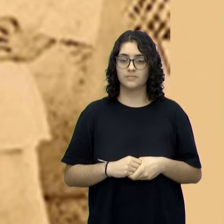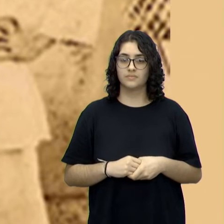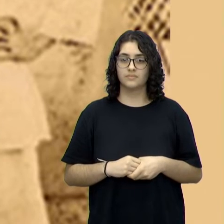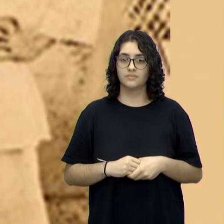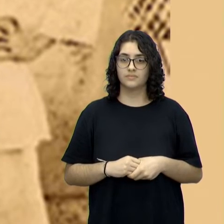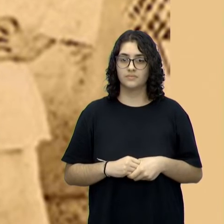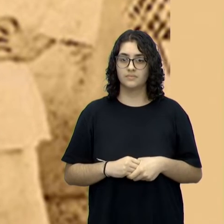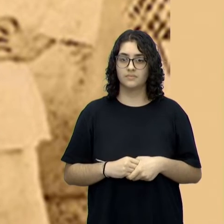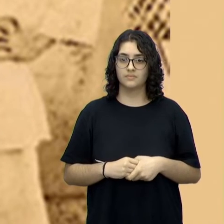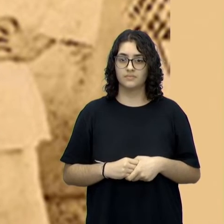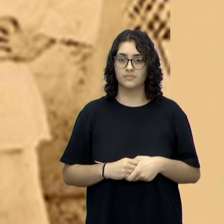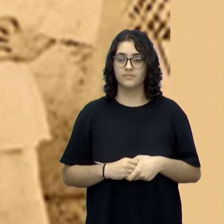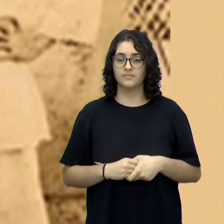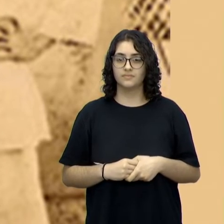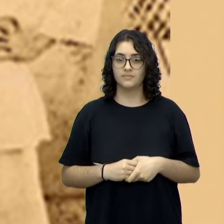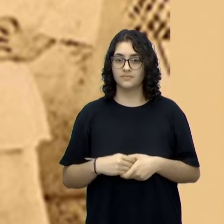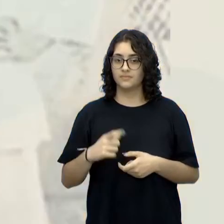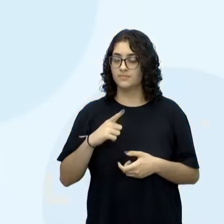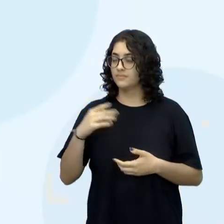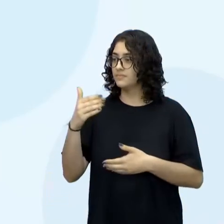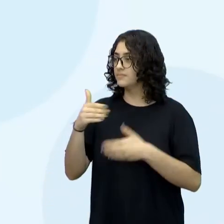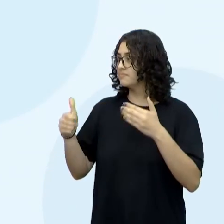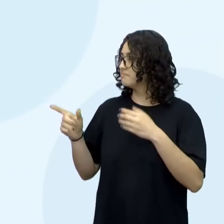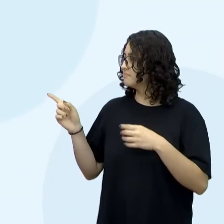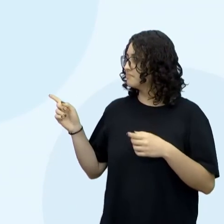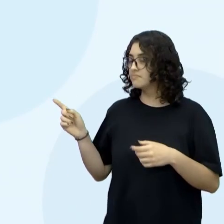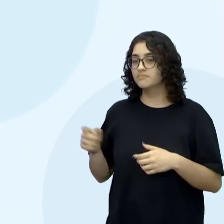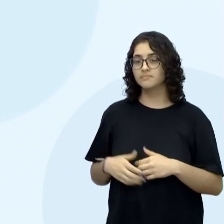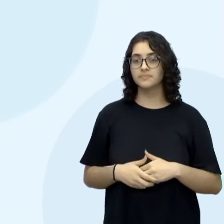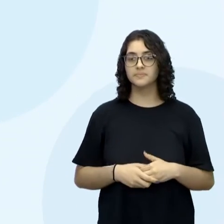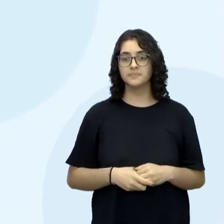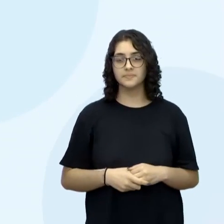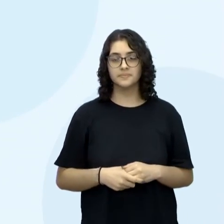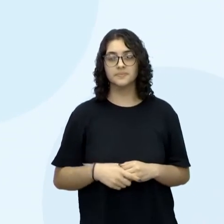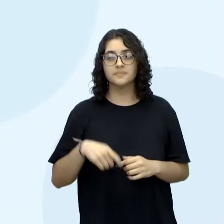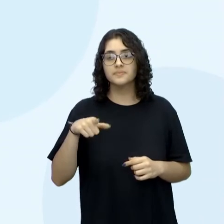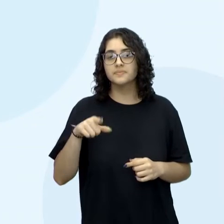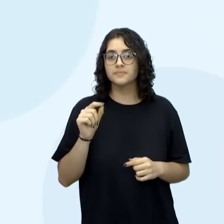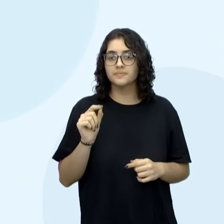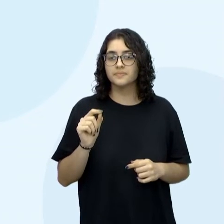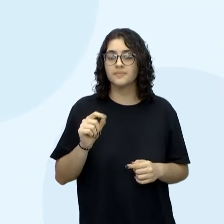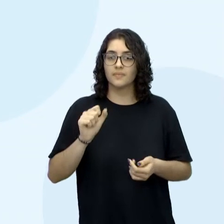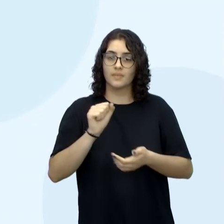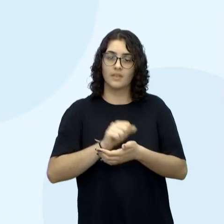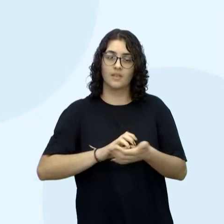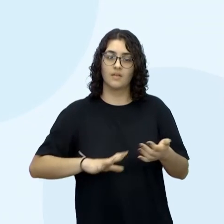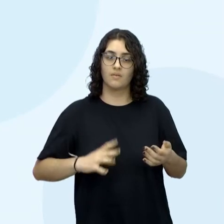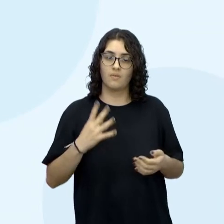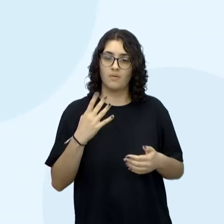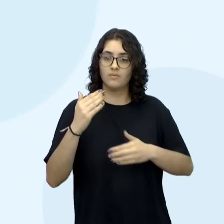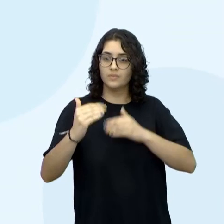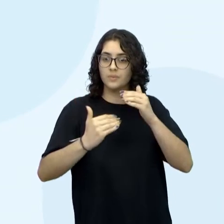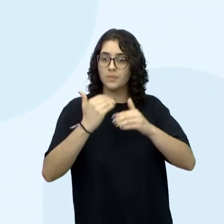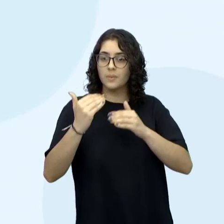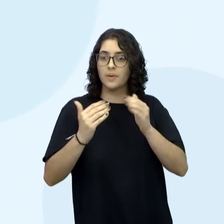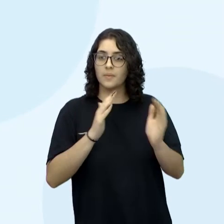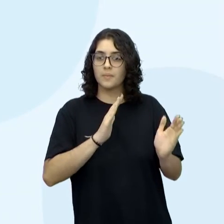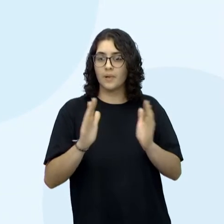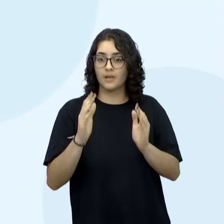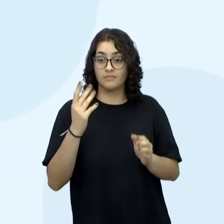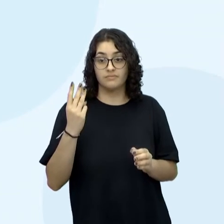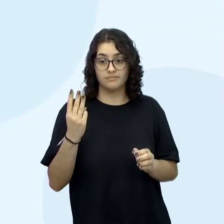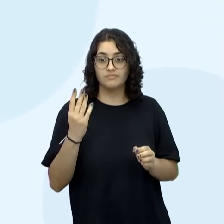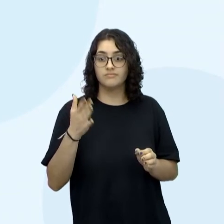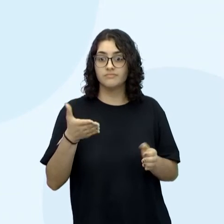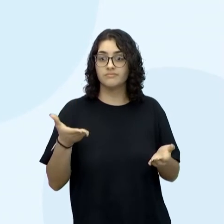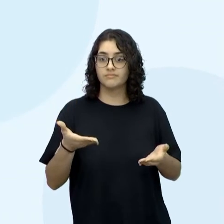E pessoal, tá aí na tela então, né? Na verdade a gente viu então a atividade 4 aí, desenvolvimento parte 3, é o que a